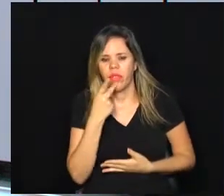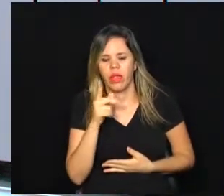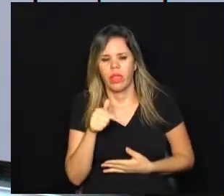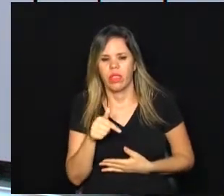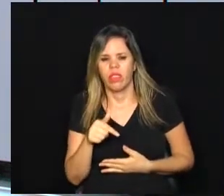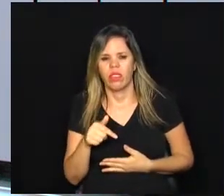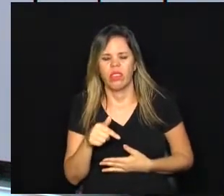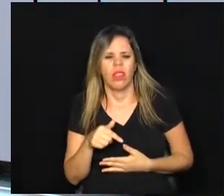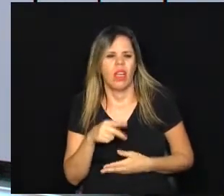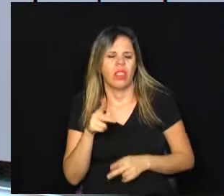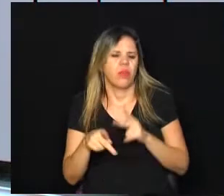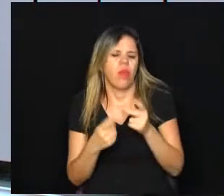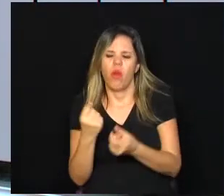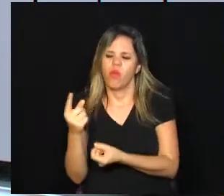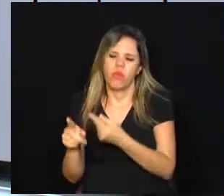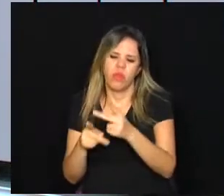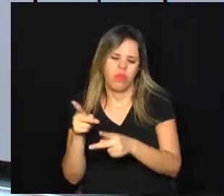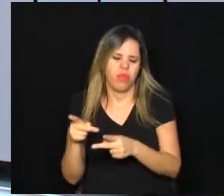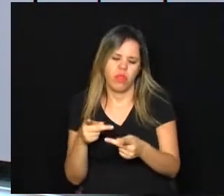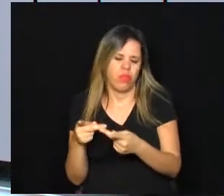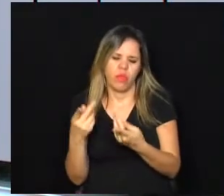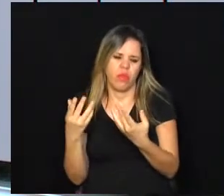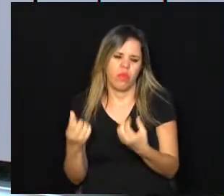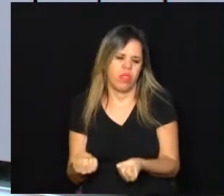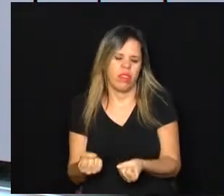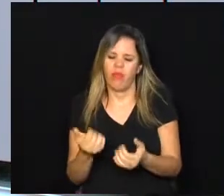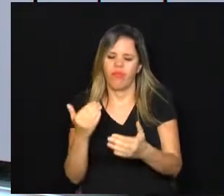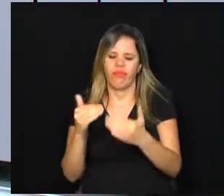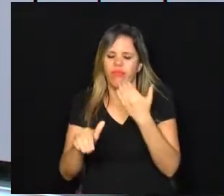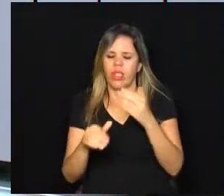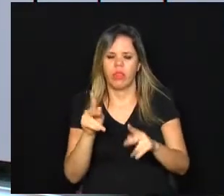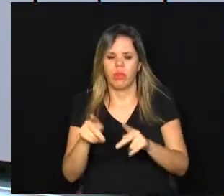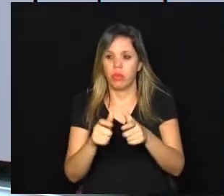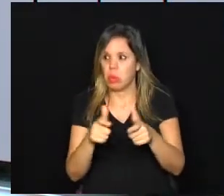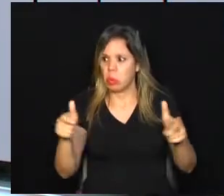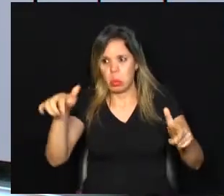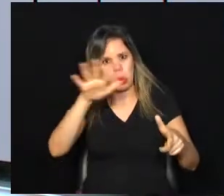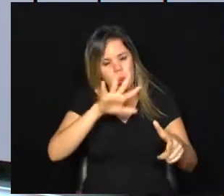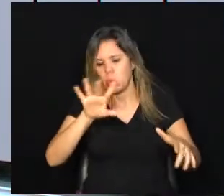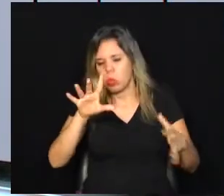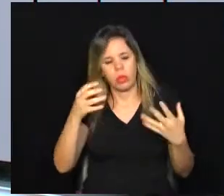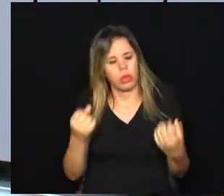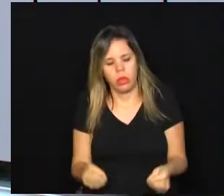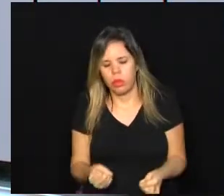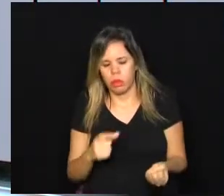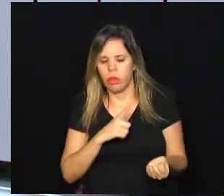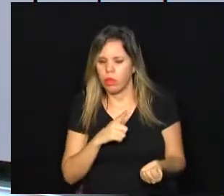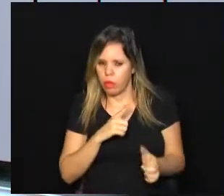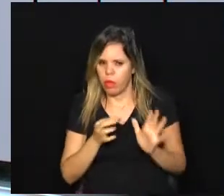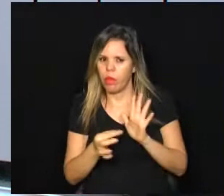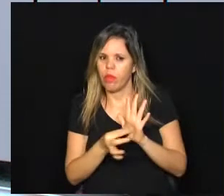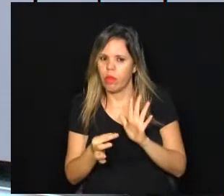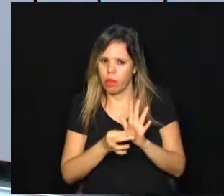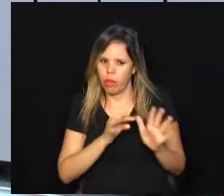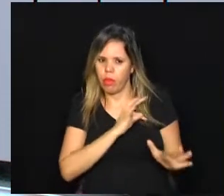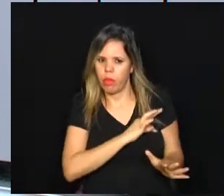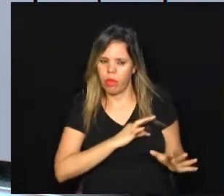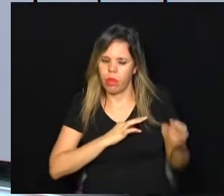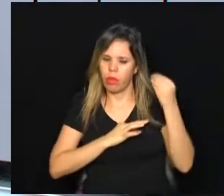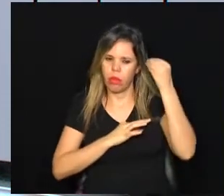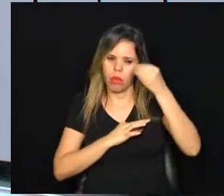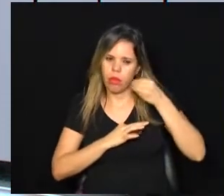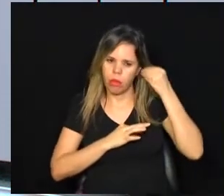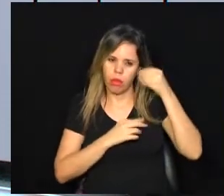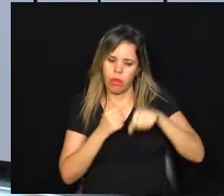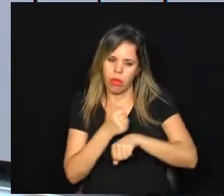sofre resistência, não há um consenso né, na sociedade, mas nós temos argumentos técnicos a